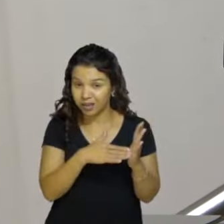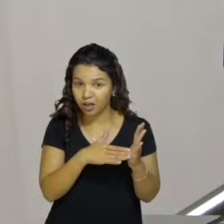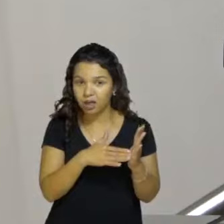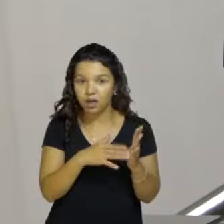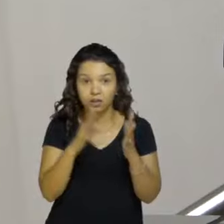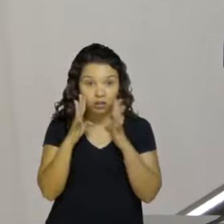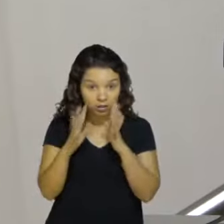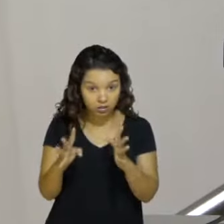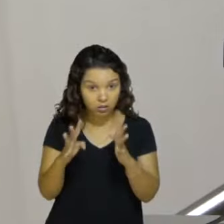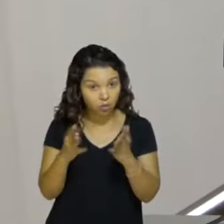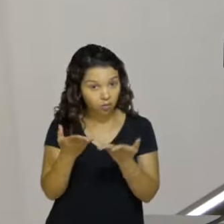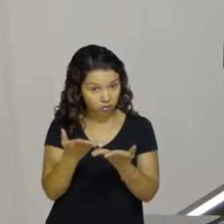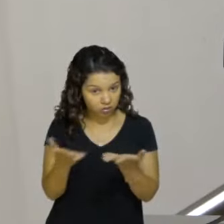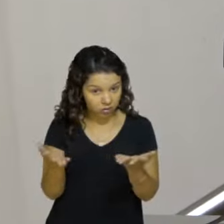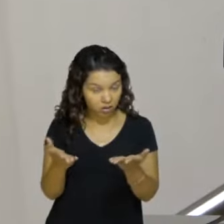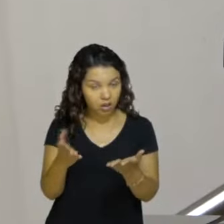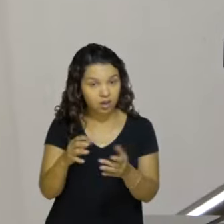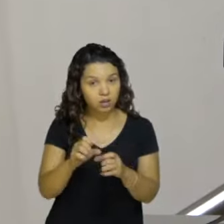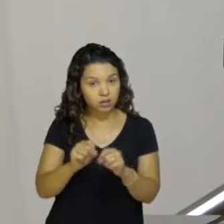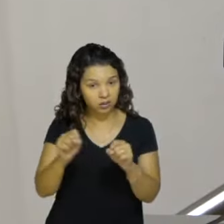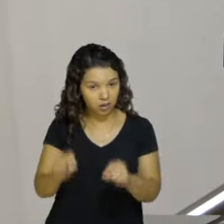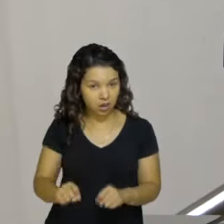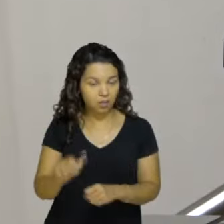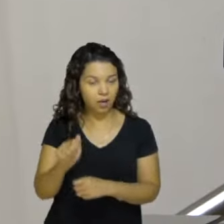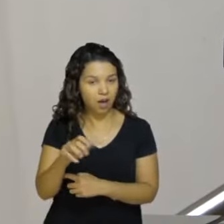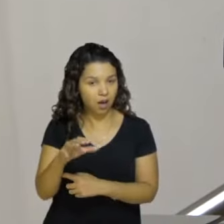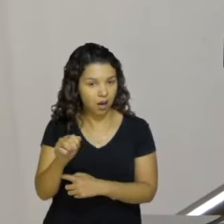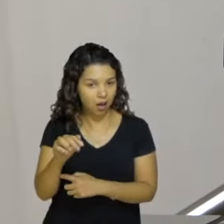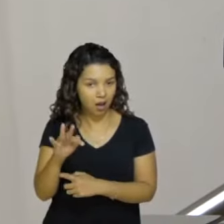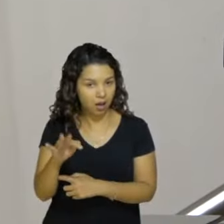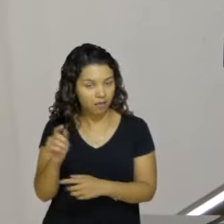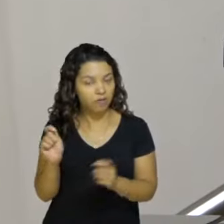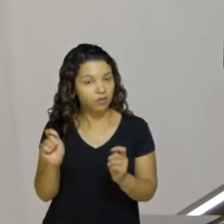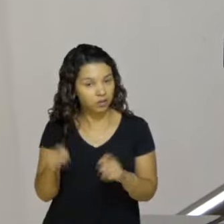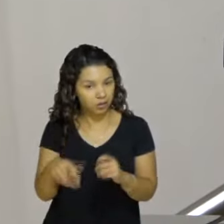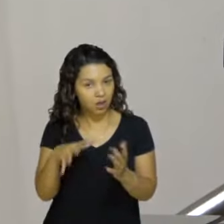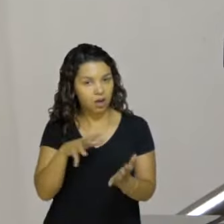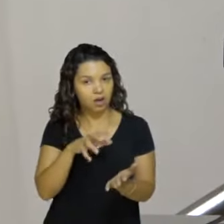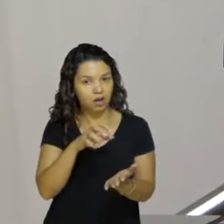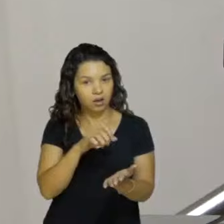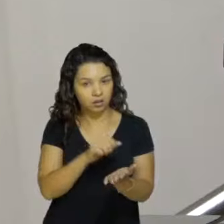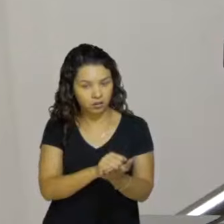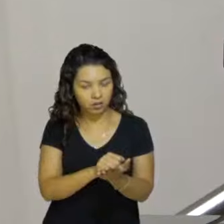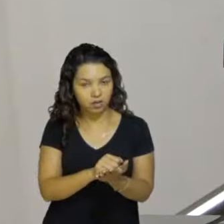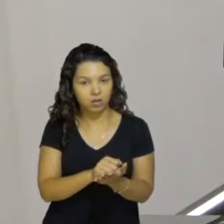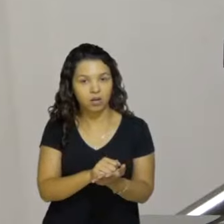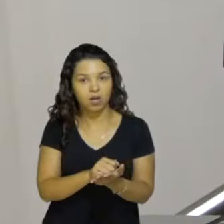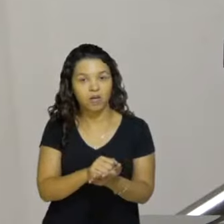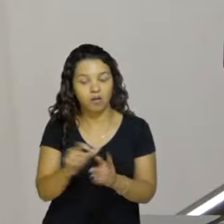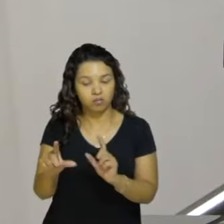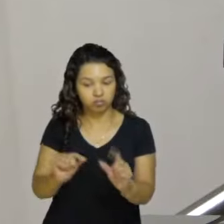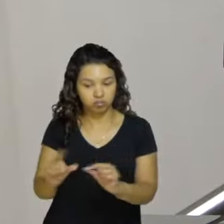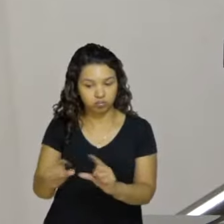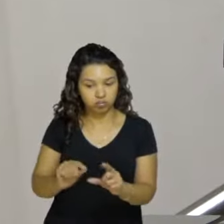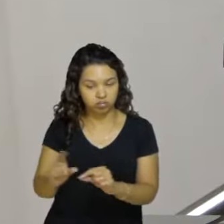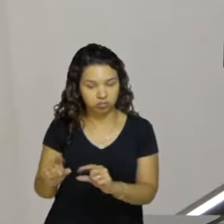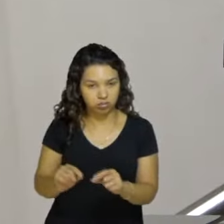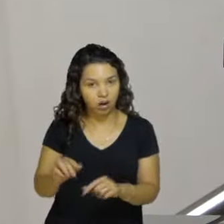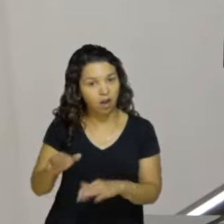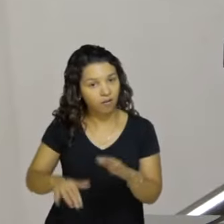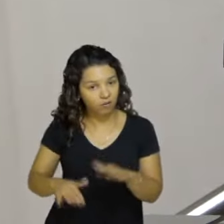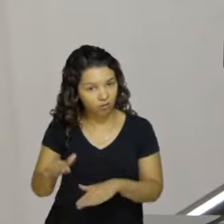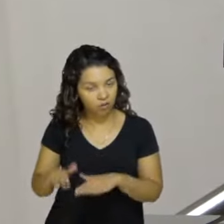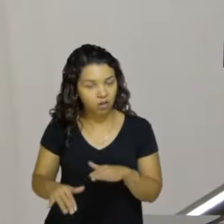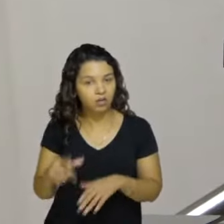sistema CAF, você pode fazer o cadastro para poder fazer a triagem. Às vezes a gente recebe, deputado